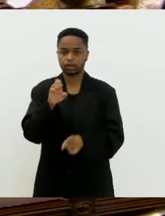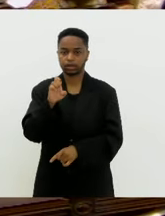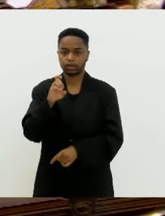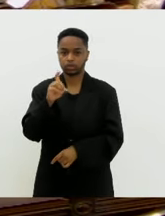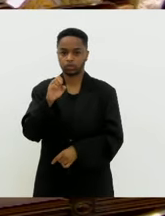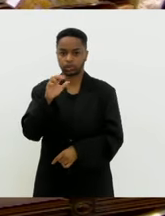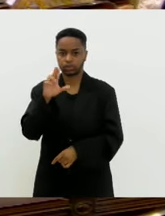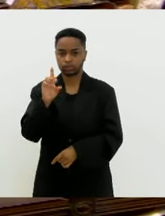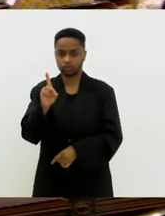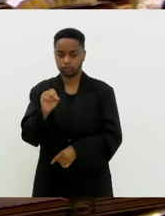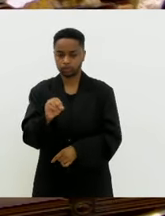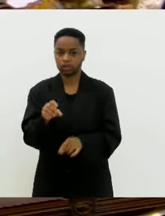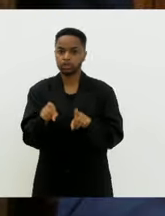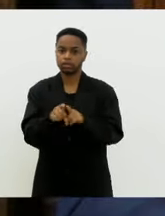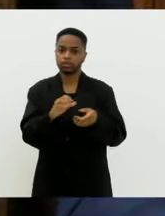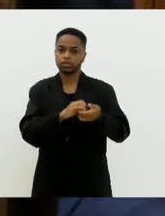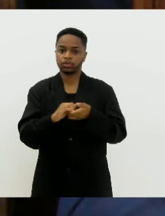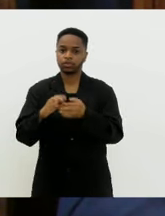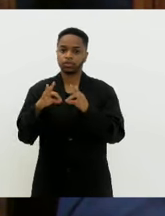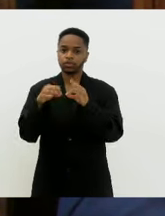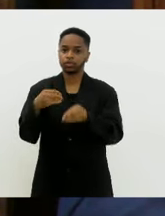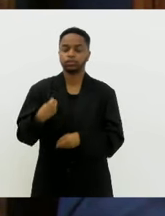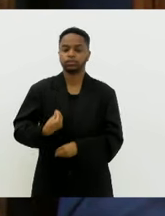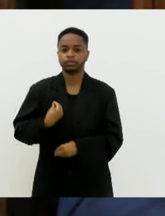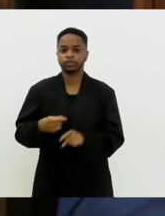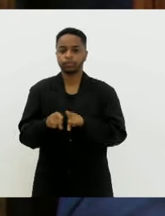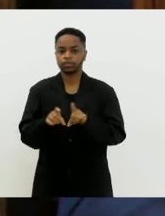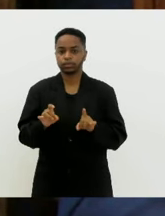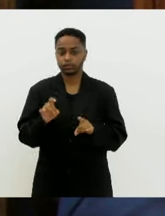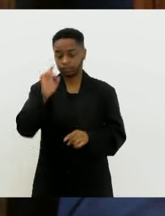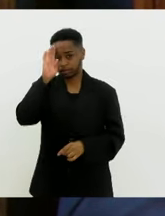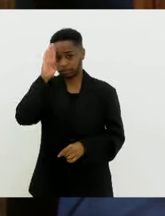Queria cumprimentar a todos presentes, em especial os novos deputados,